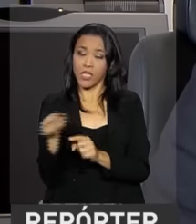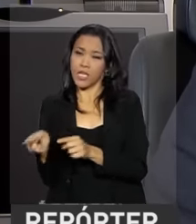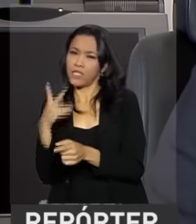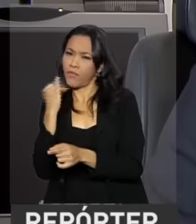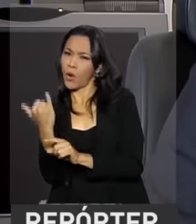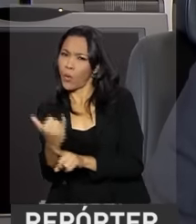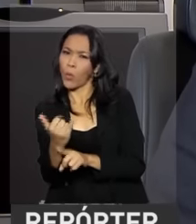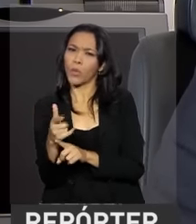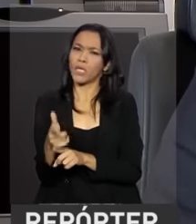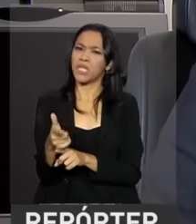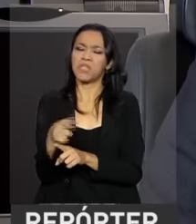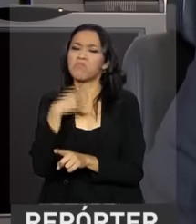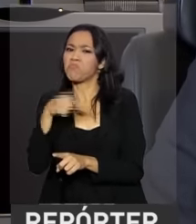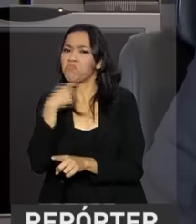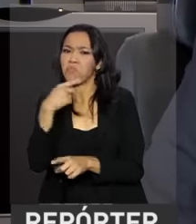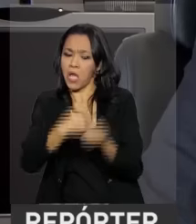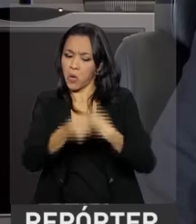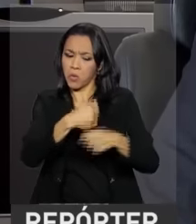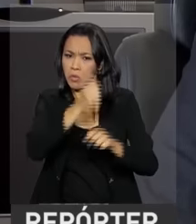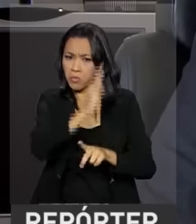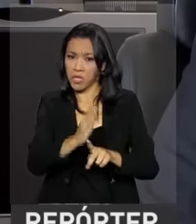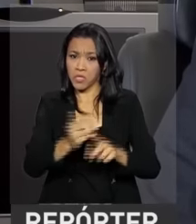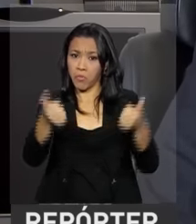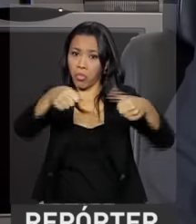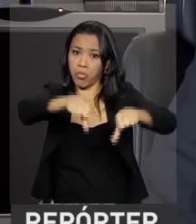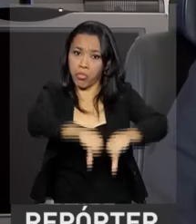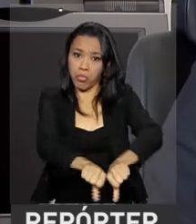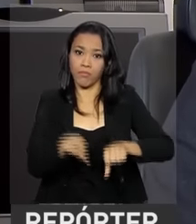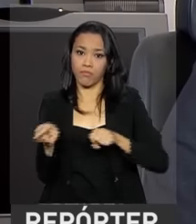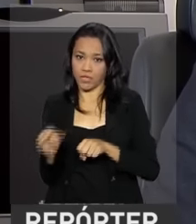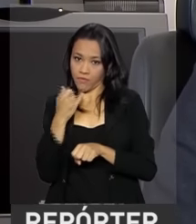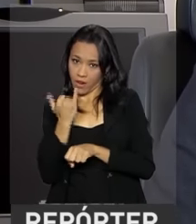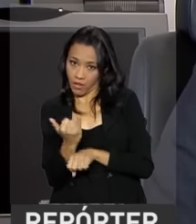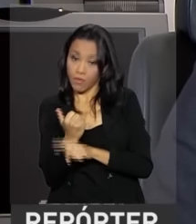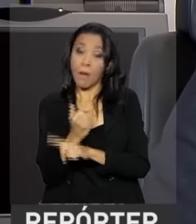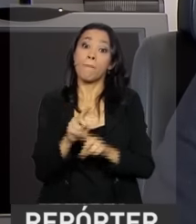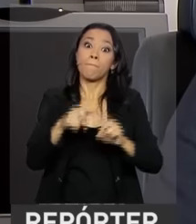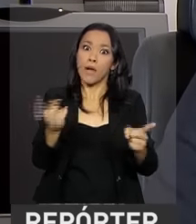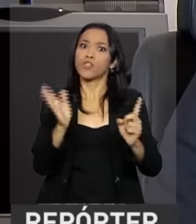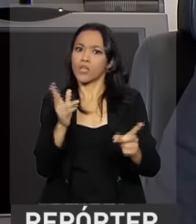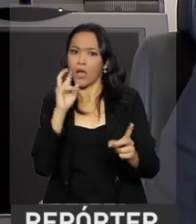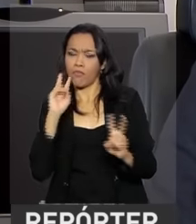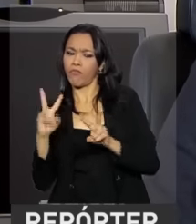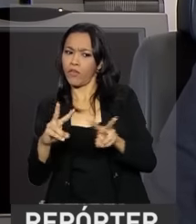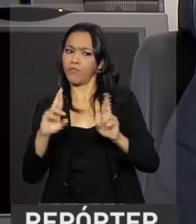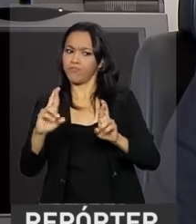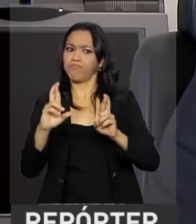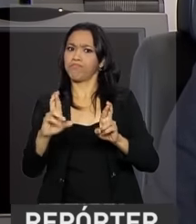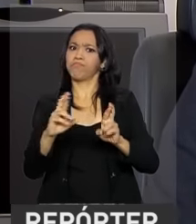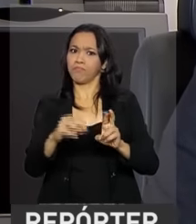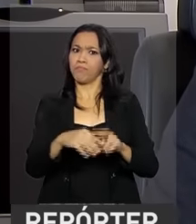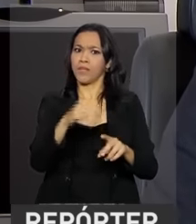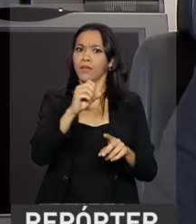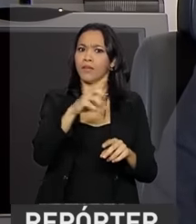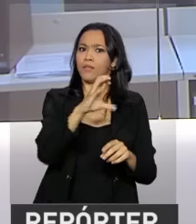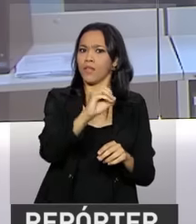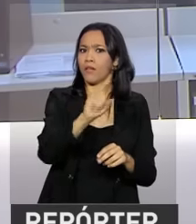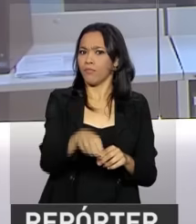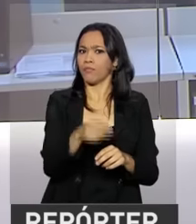economia estabilizada, que não cresceria, nem tampouco haveria uma recessão. Mas já projetam um crescimento da economia de